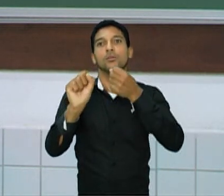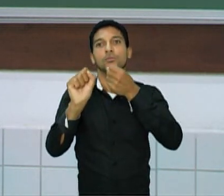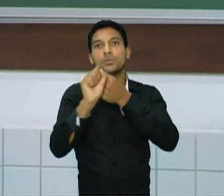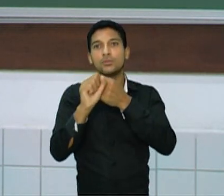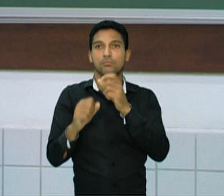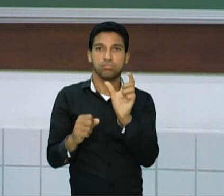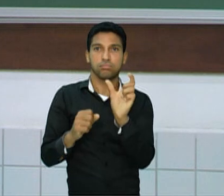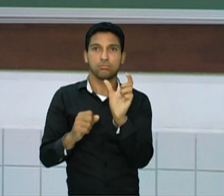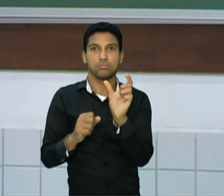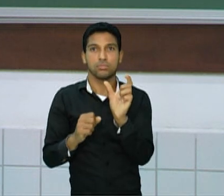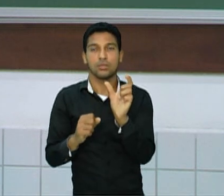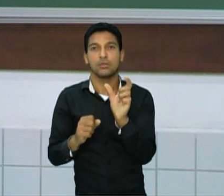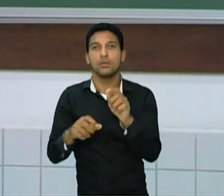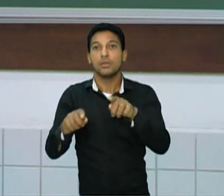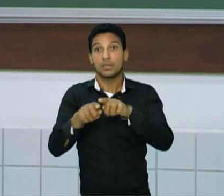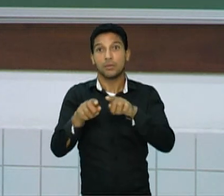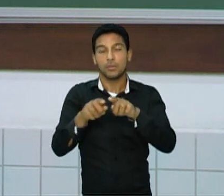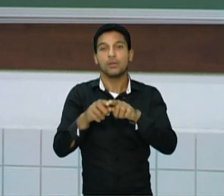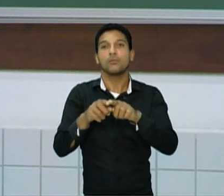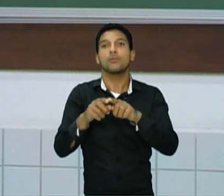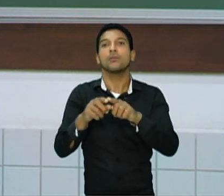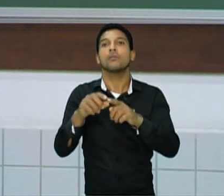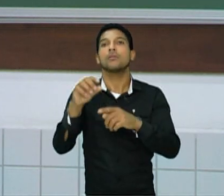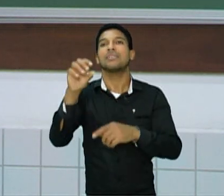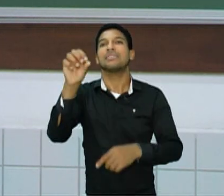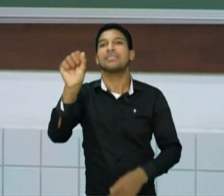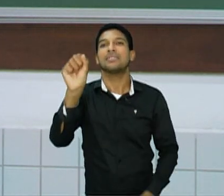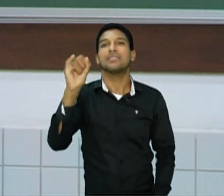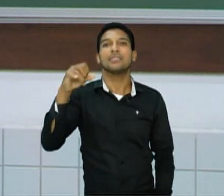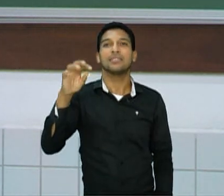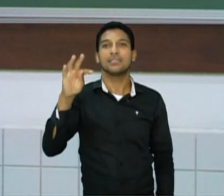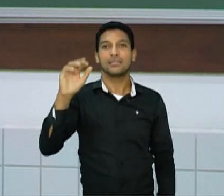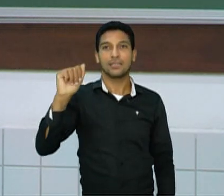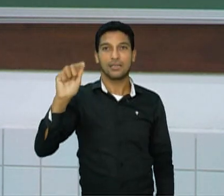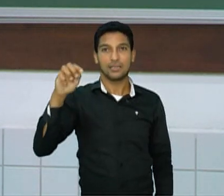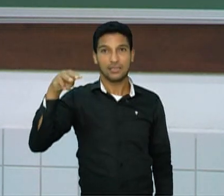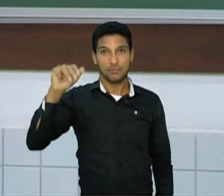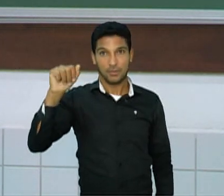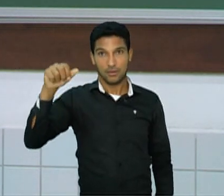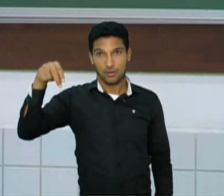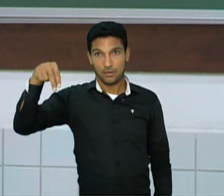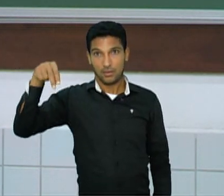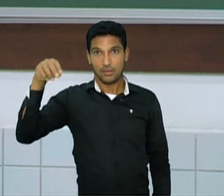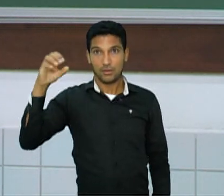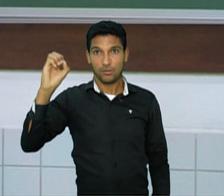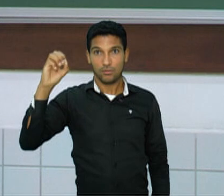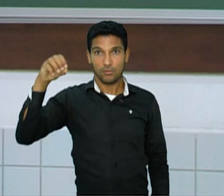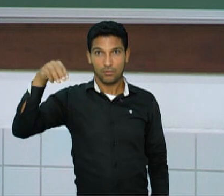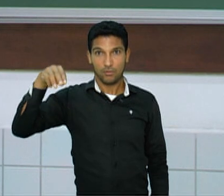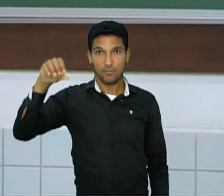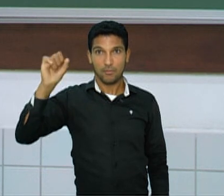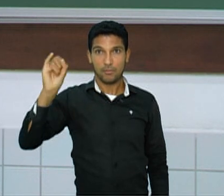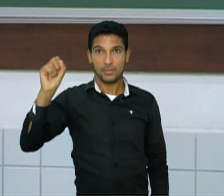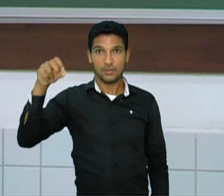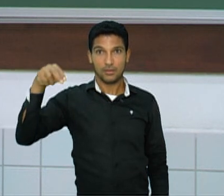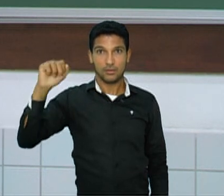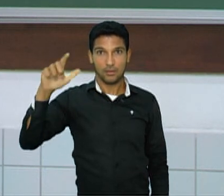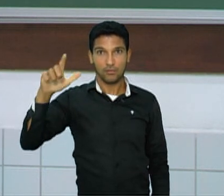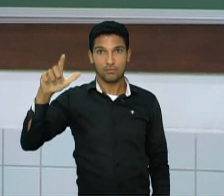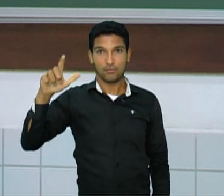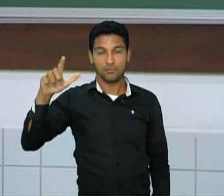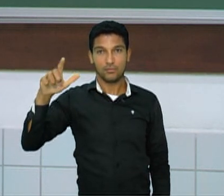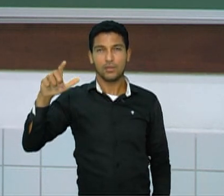nominal. Professora, que difícil isso, mas o truque que eu ensinei para vocês é o seguinte: se eu puder